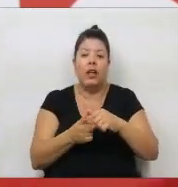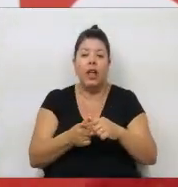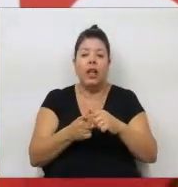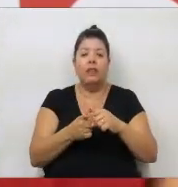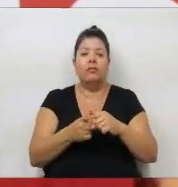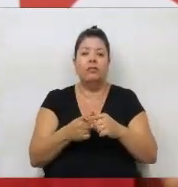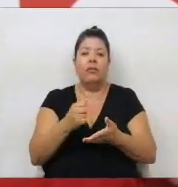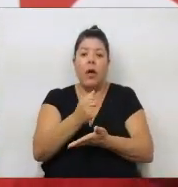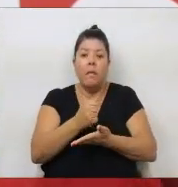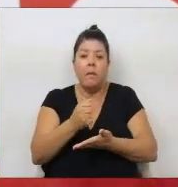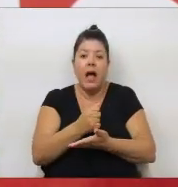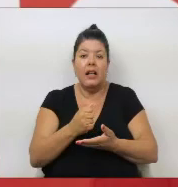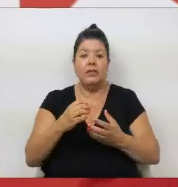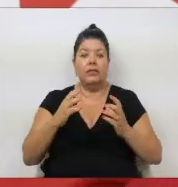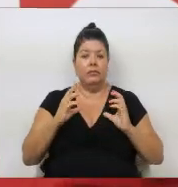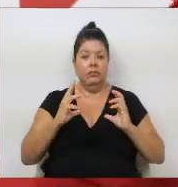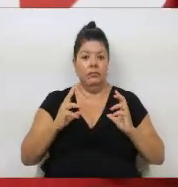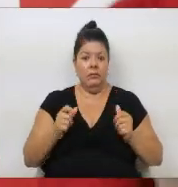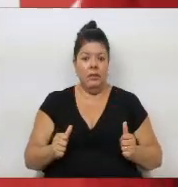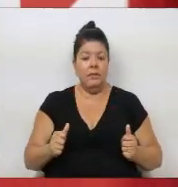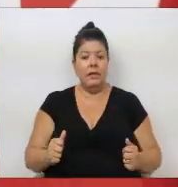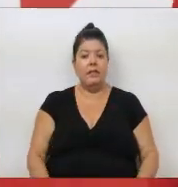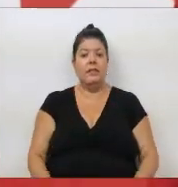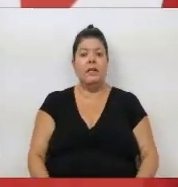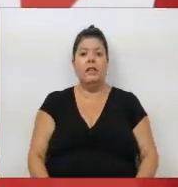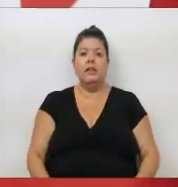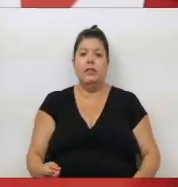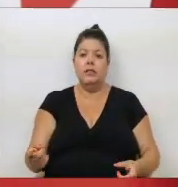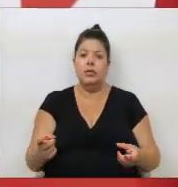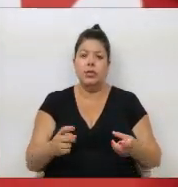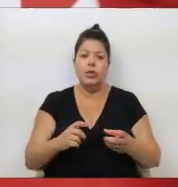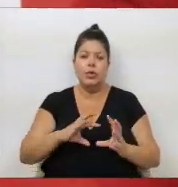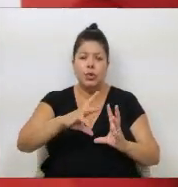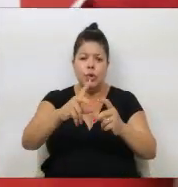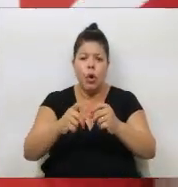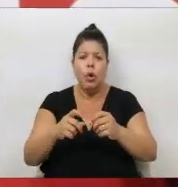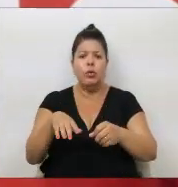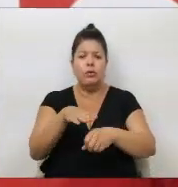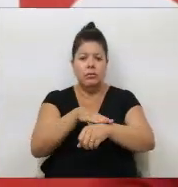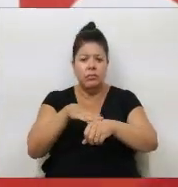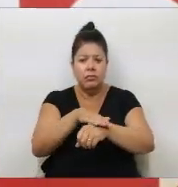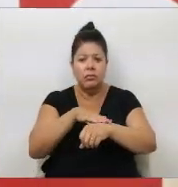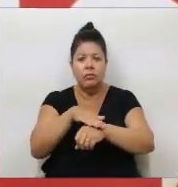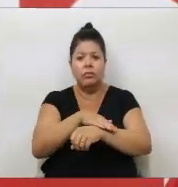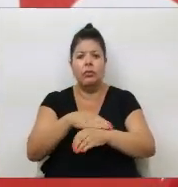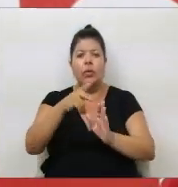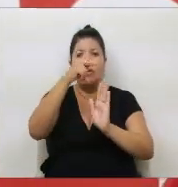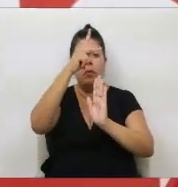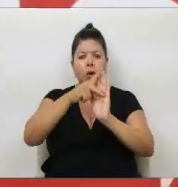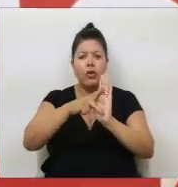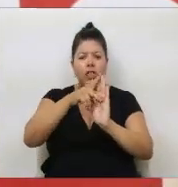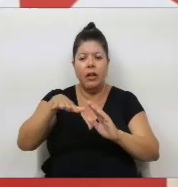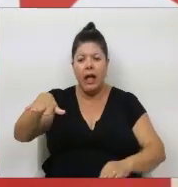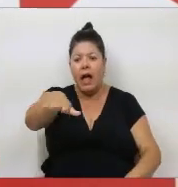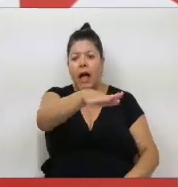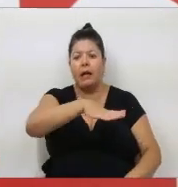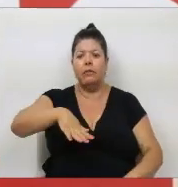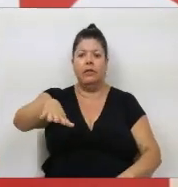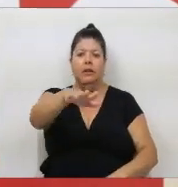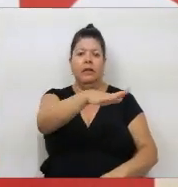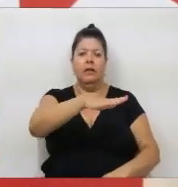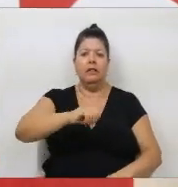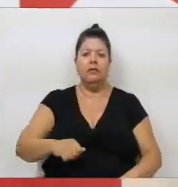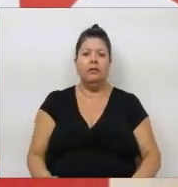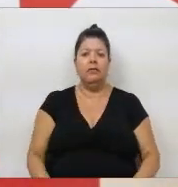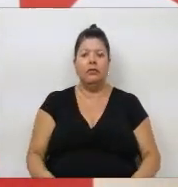saneamento, consiga se envolver nesse processo com projetos socioambientais, onde a gente possa orientar a população